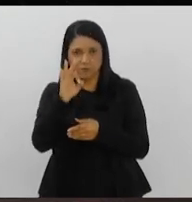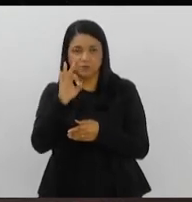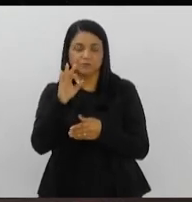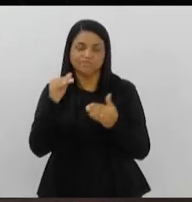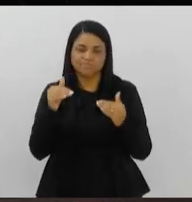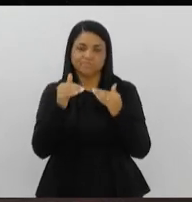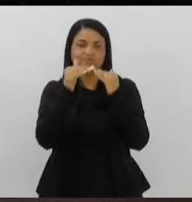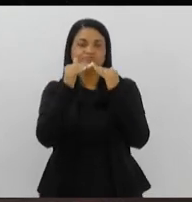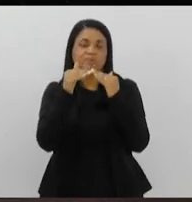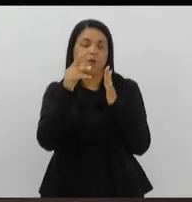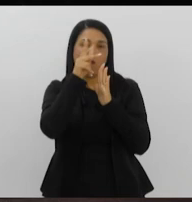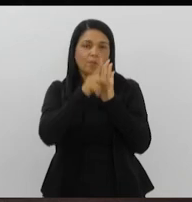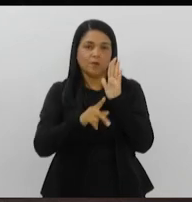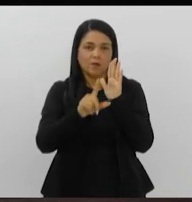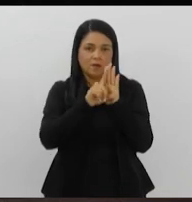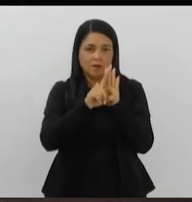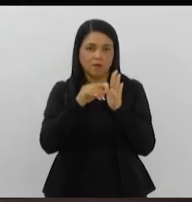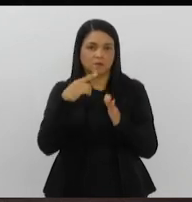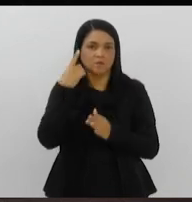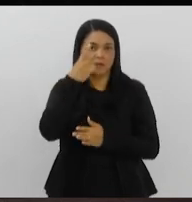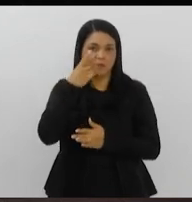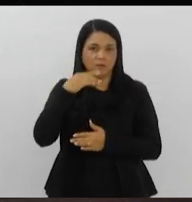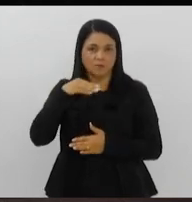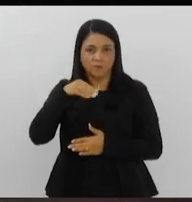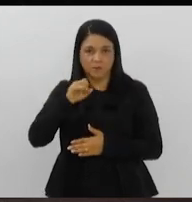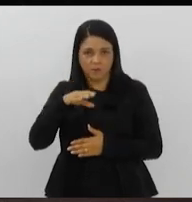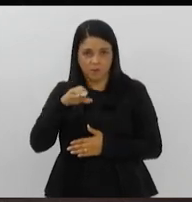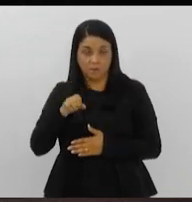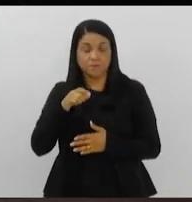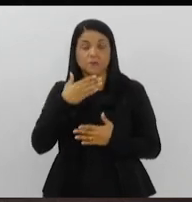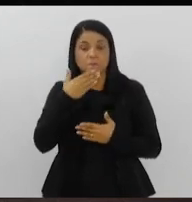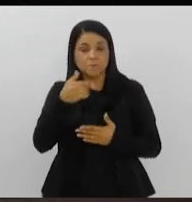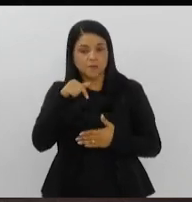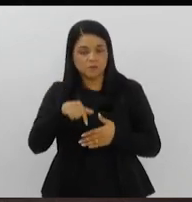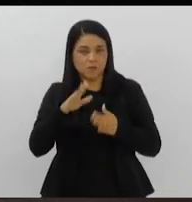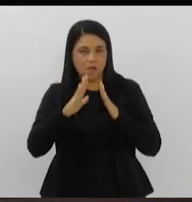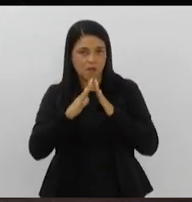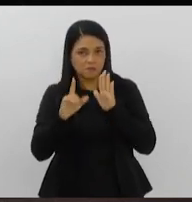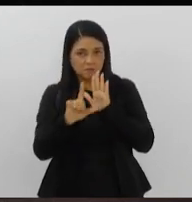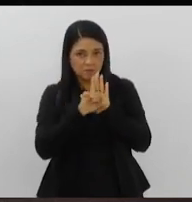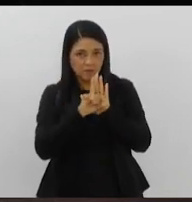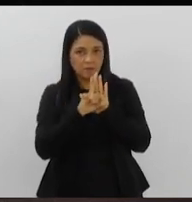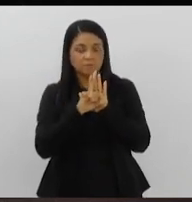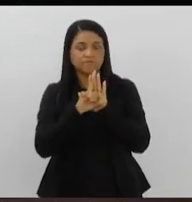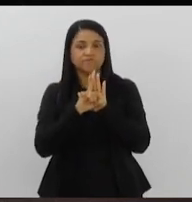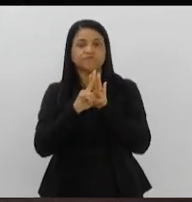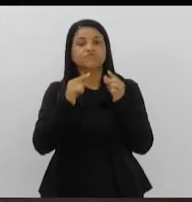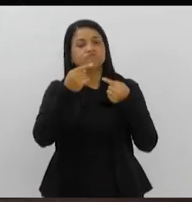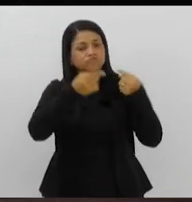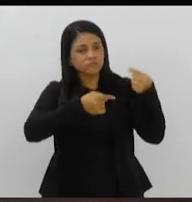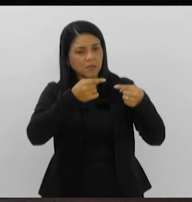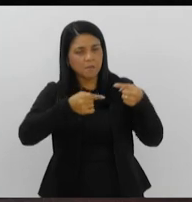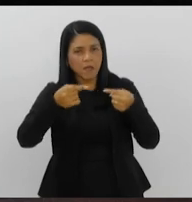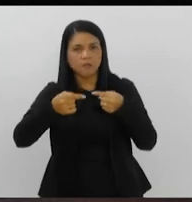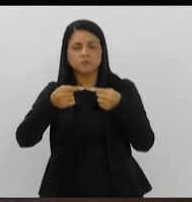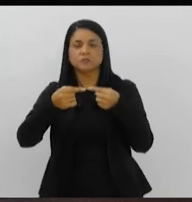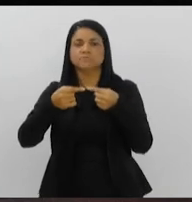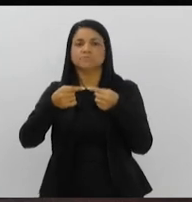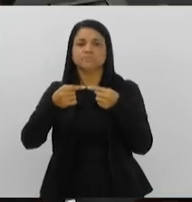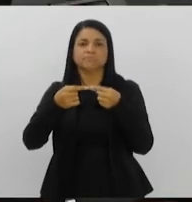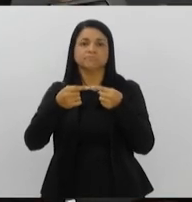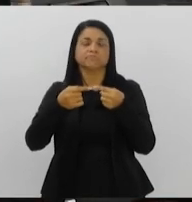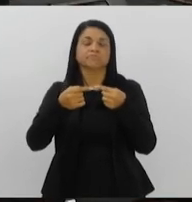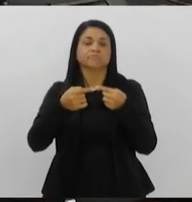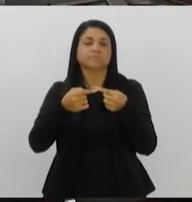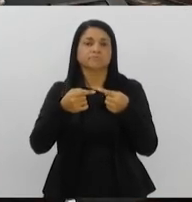do deputado Carlos Mink e conclamo a essa casa que a gente venha a fazer um excelente debate e uma aprovação. Me permite uma